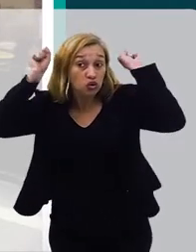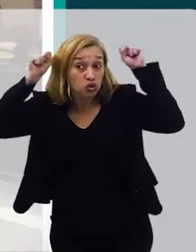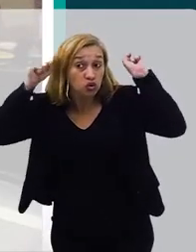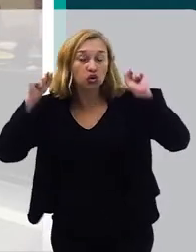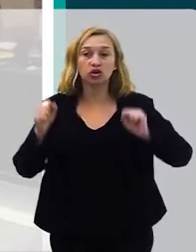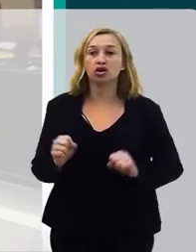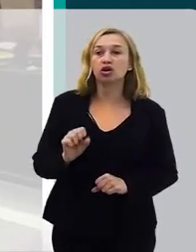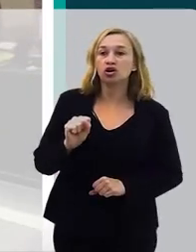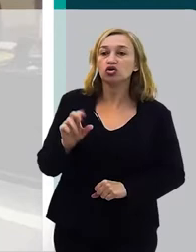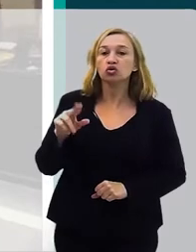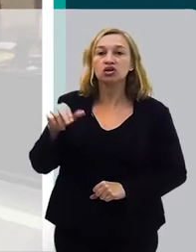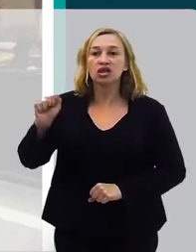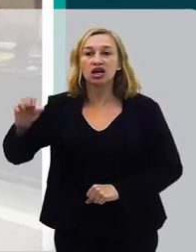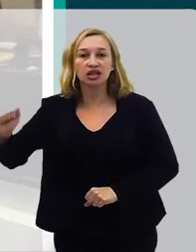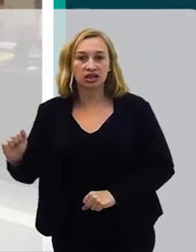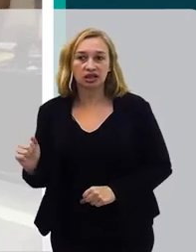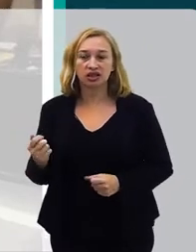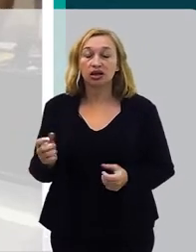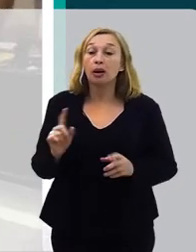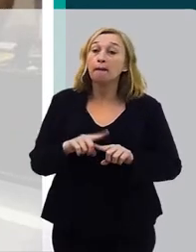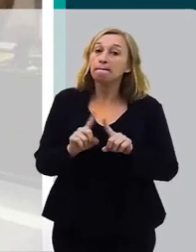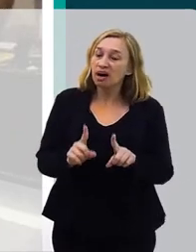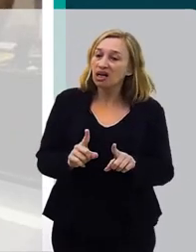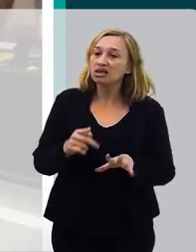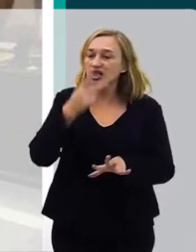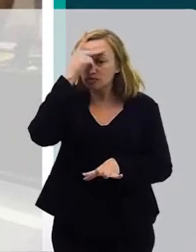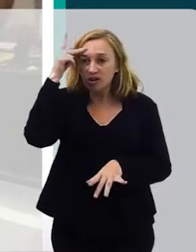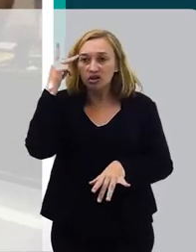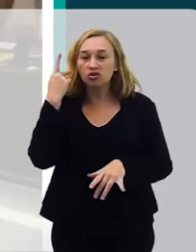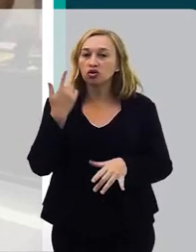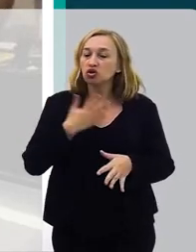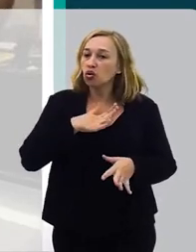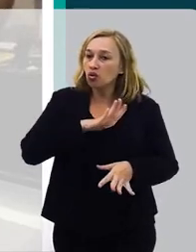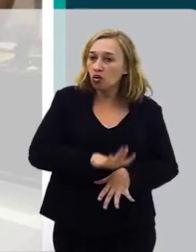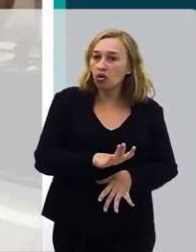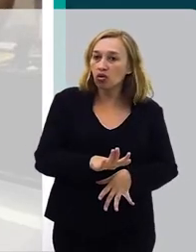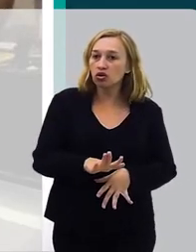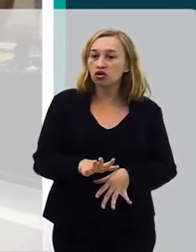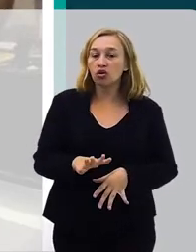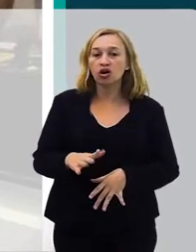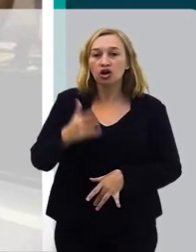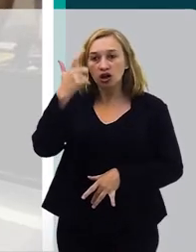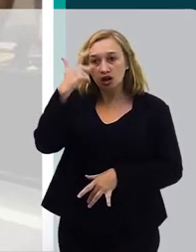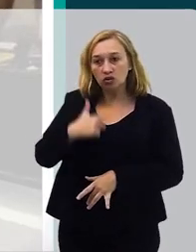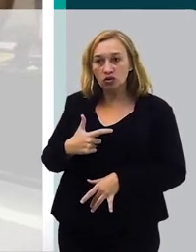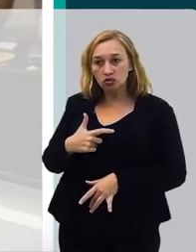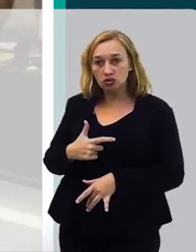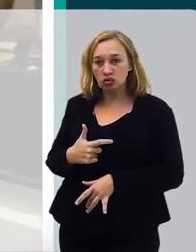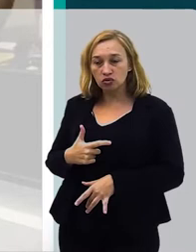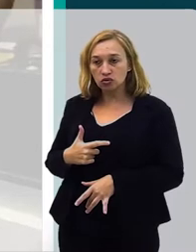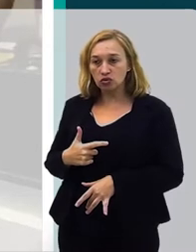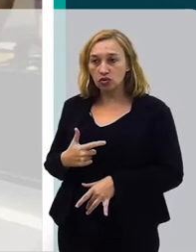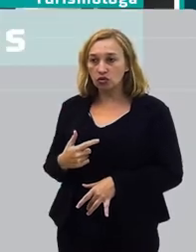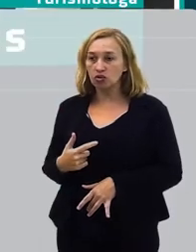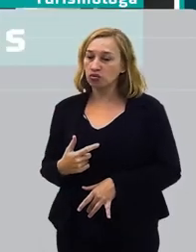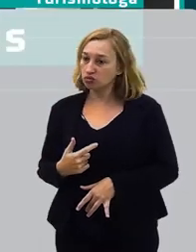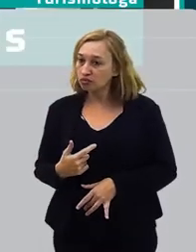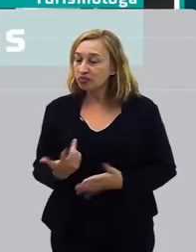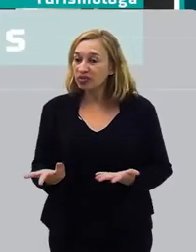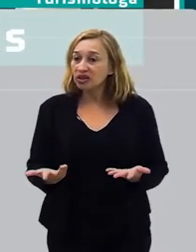não se incomodam com Suzana Vieira? Mas as pessoas elas se incomodam como eu quero ser chamada.